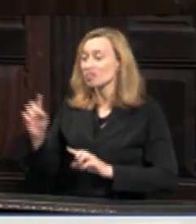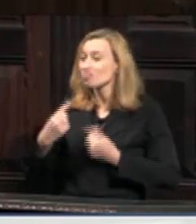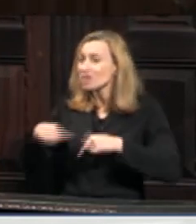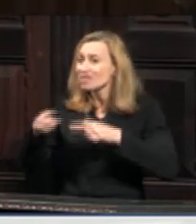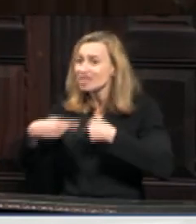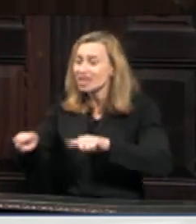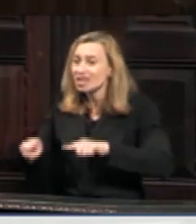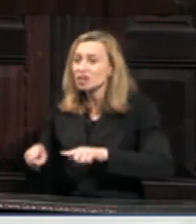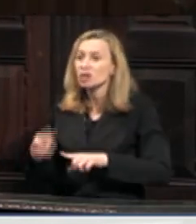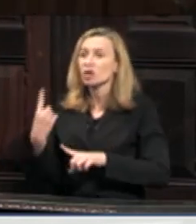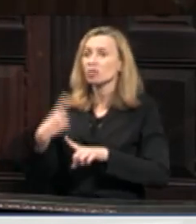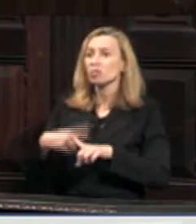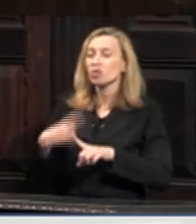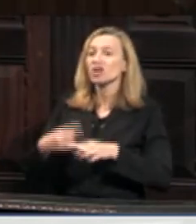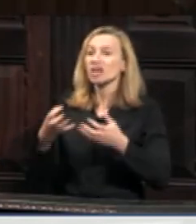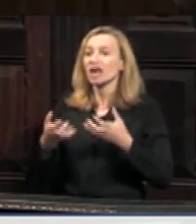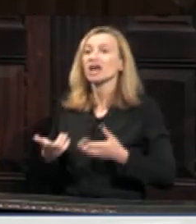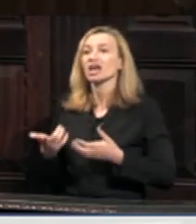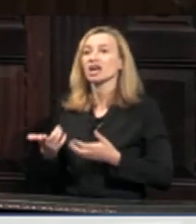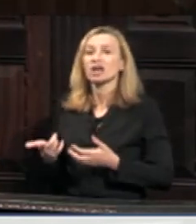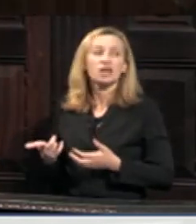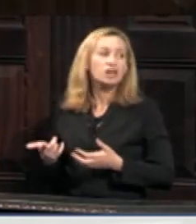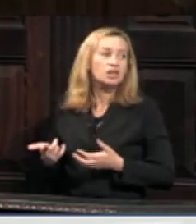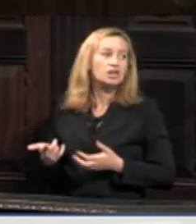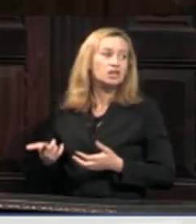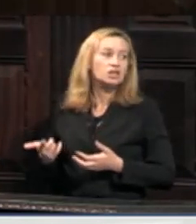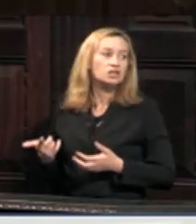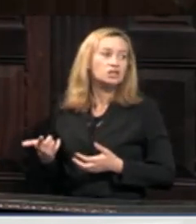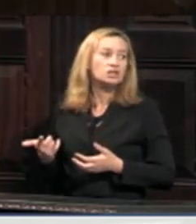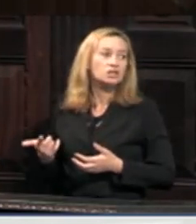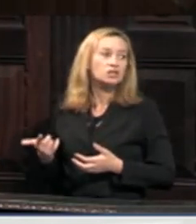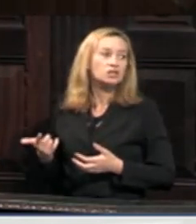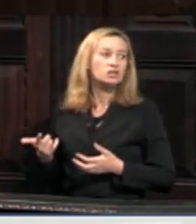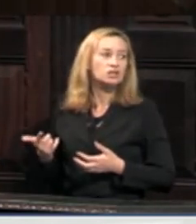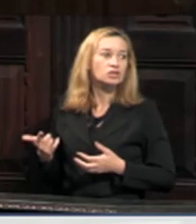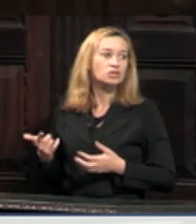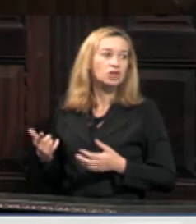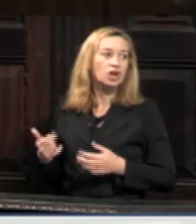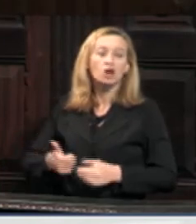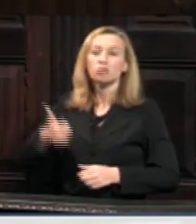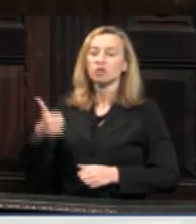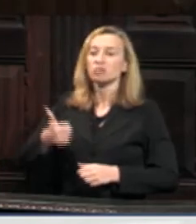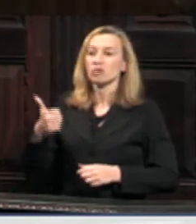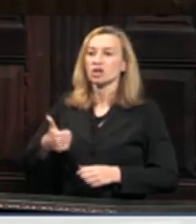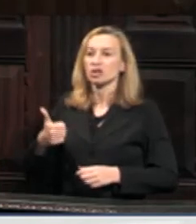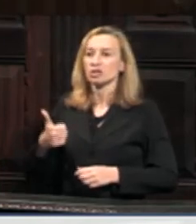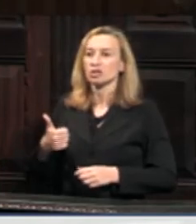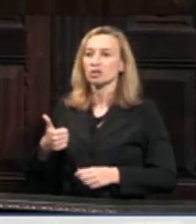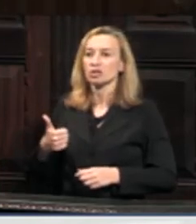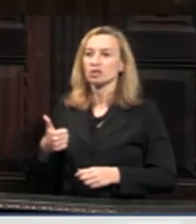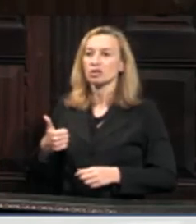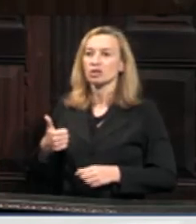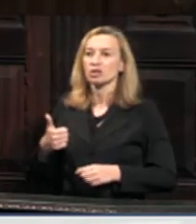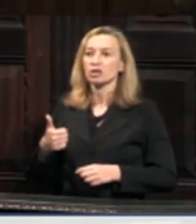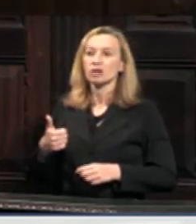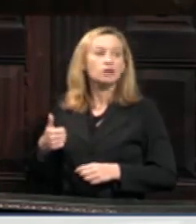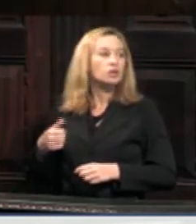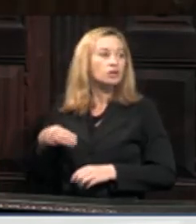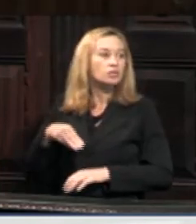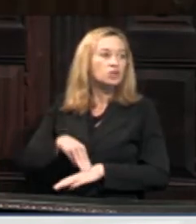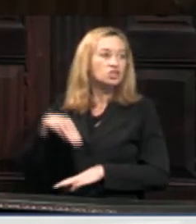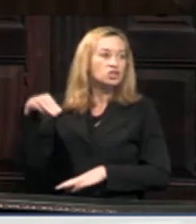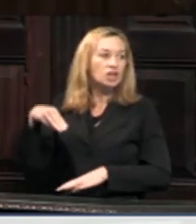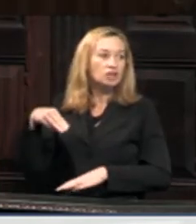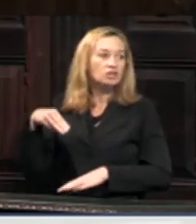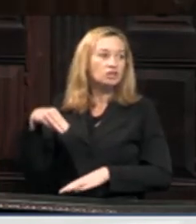quem pretende se colocar no posto de primeiro magistrado da República. Não aceitaremos, resistiremos, seremos resistência em